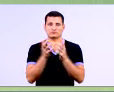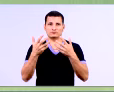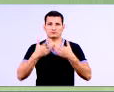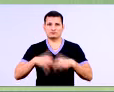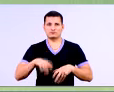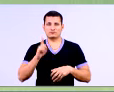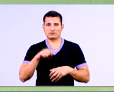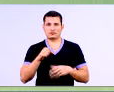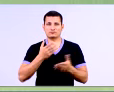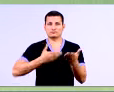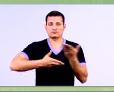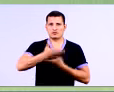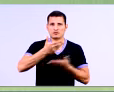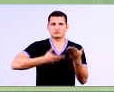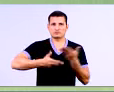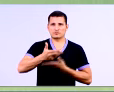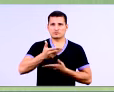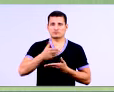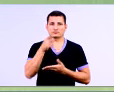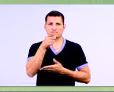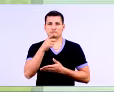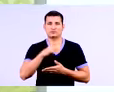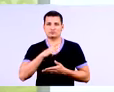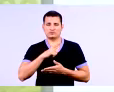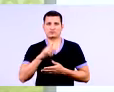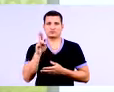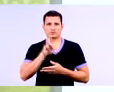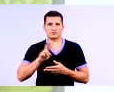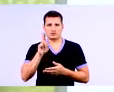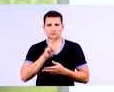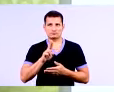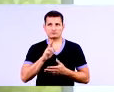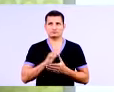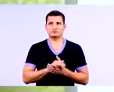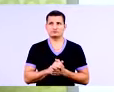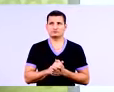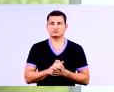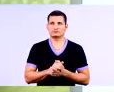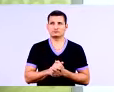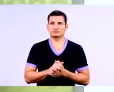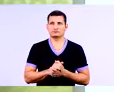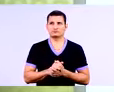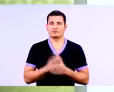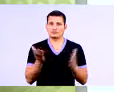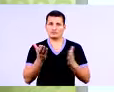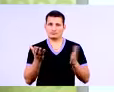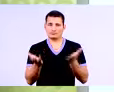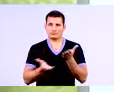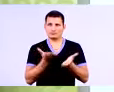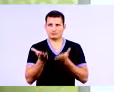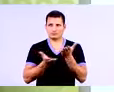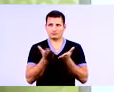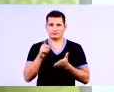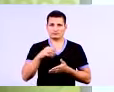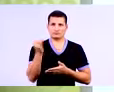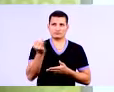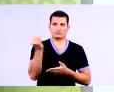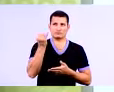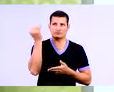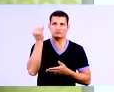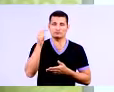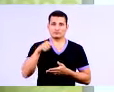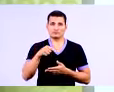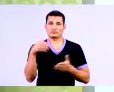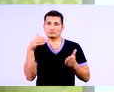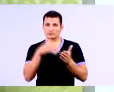uma iteração que você vai ter com o usuário. O que nós vamos tratar, que é de suma importância, e esse é o